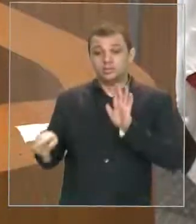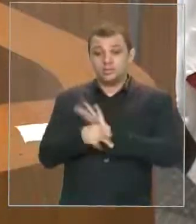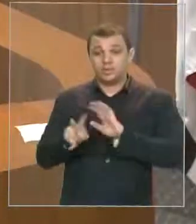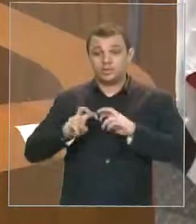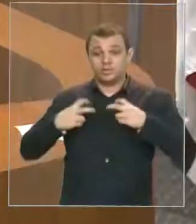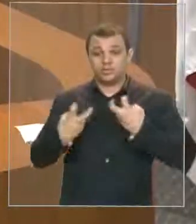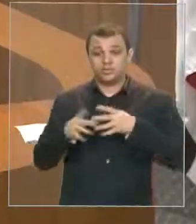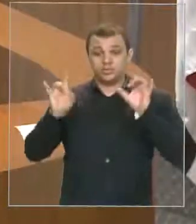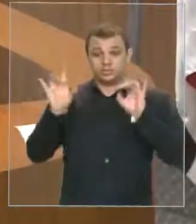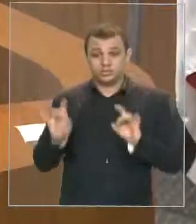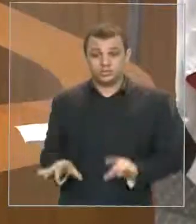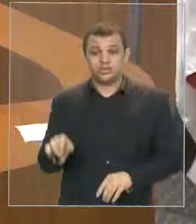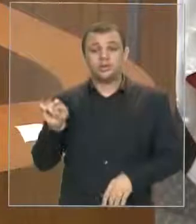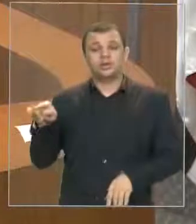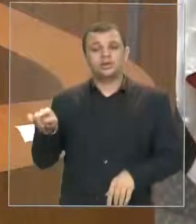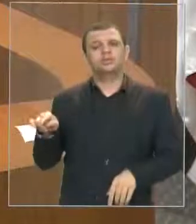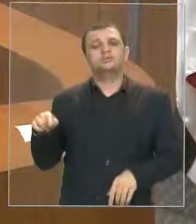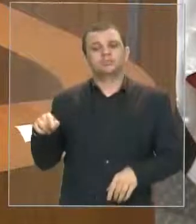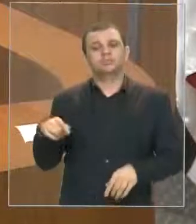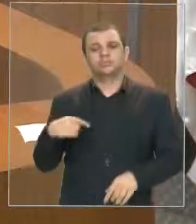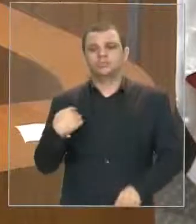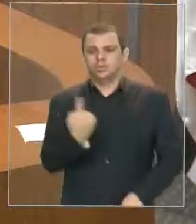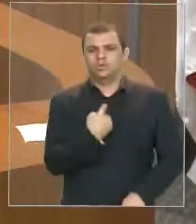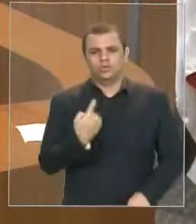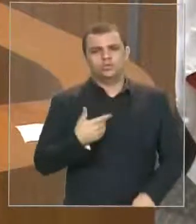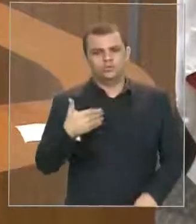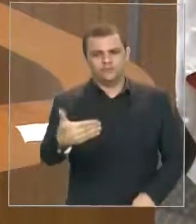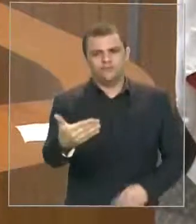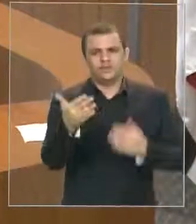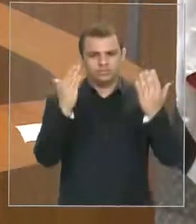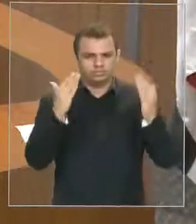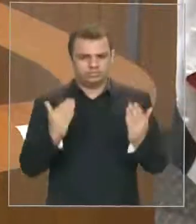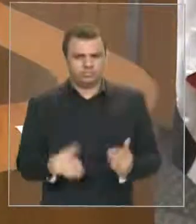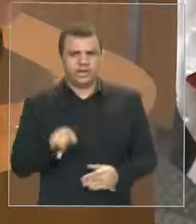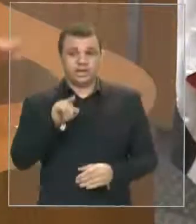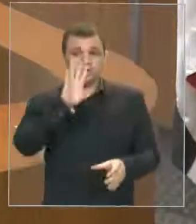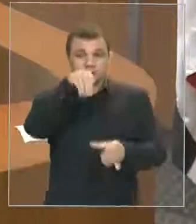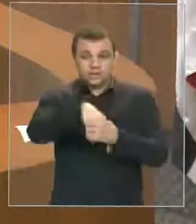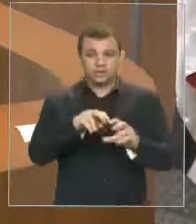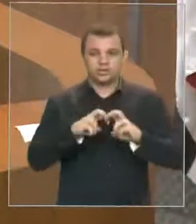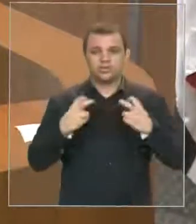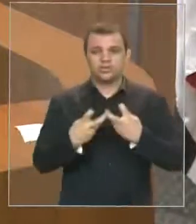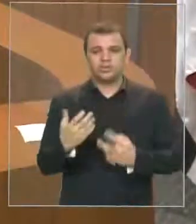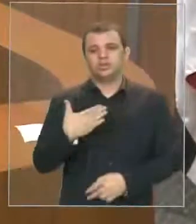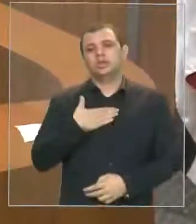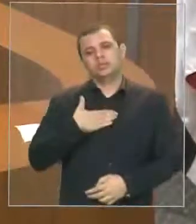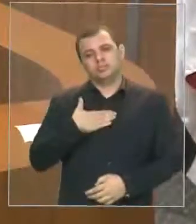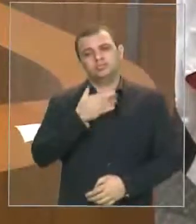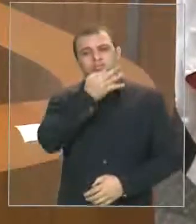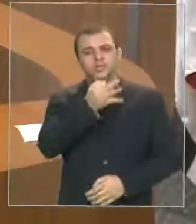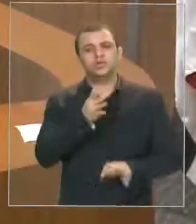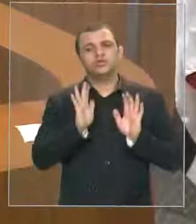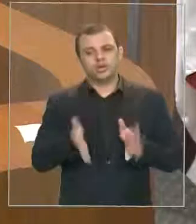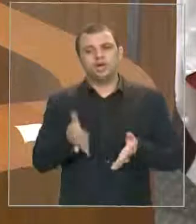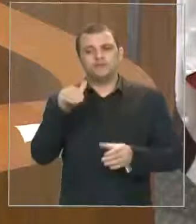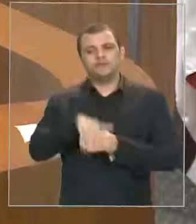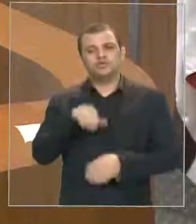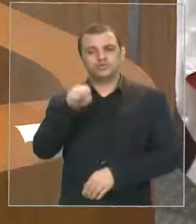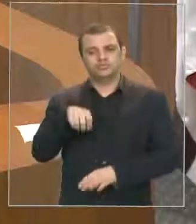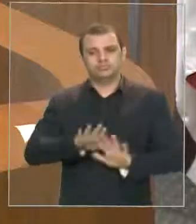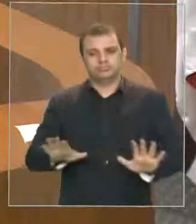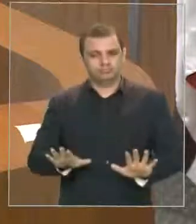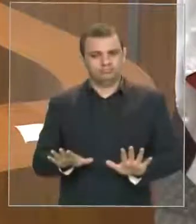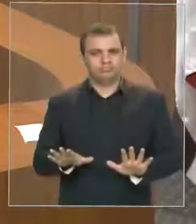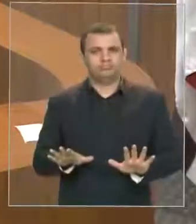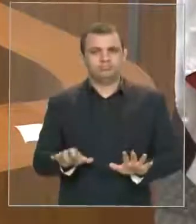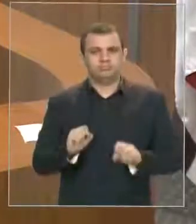especial, diga-se de passagem, certamente será levada à consideração da comissão. De minha parte, já tem o meu voto, vamos dizer assim, para que aconteça